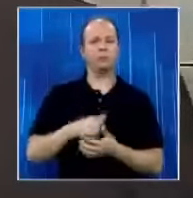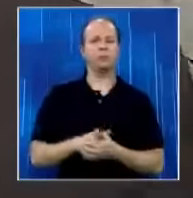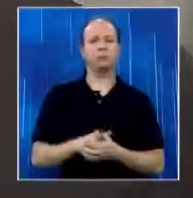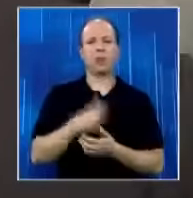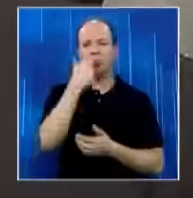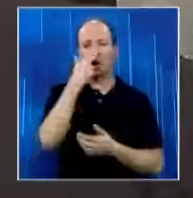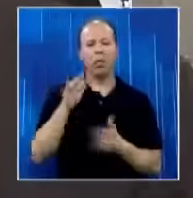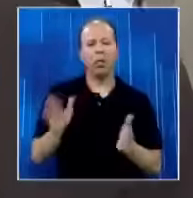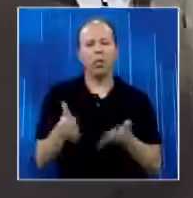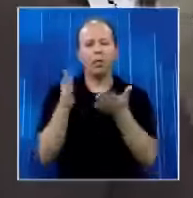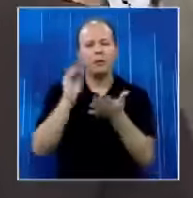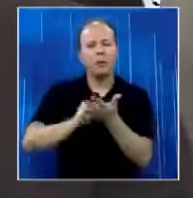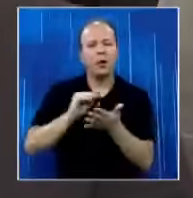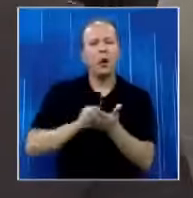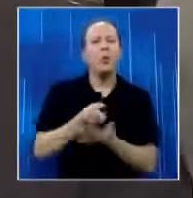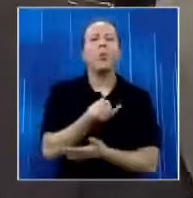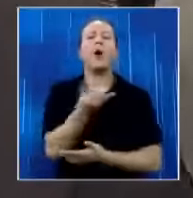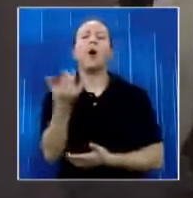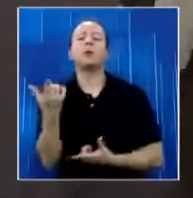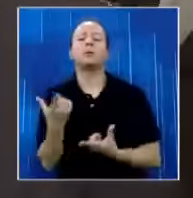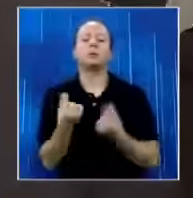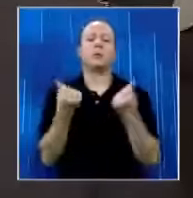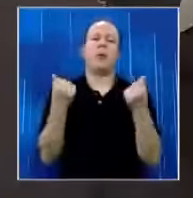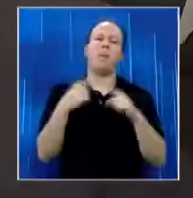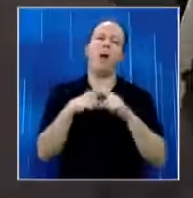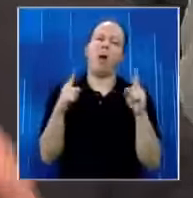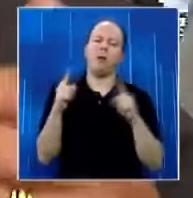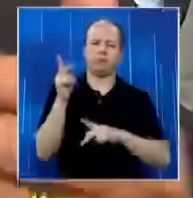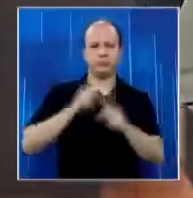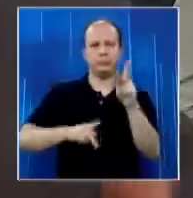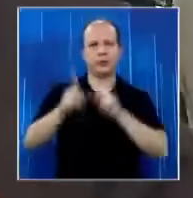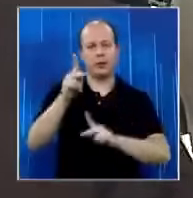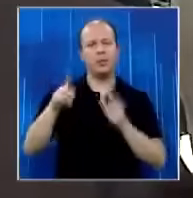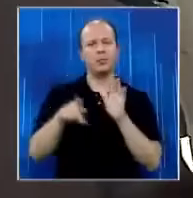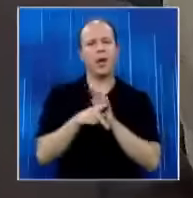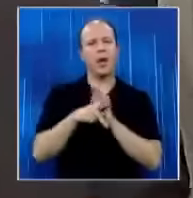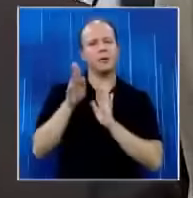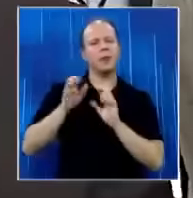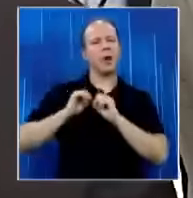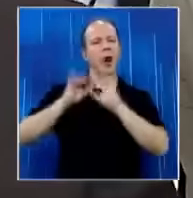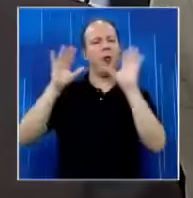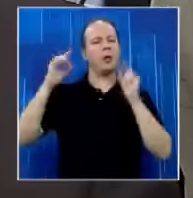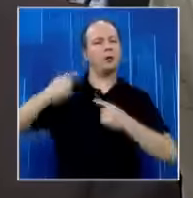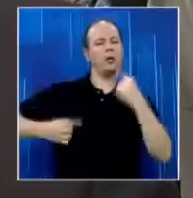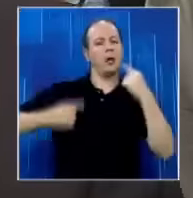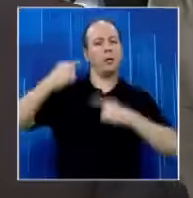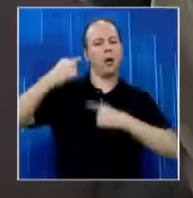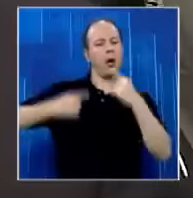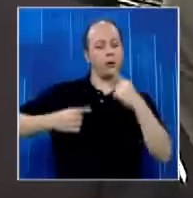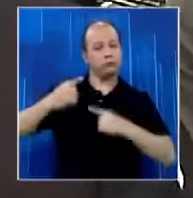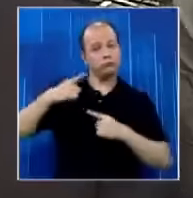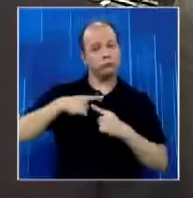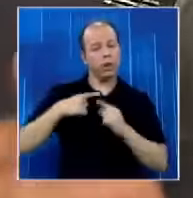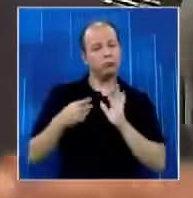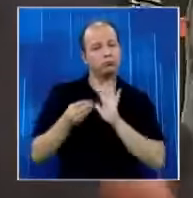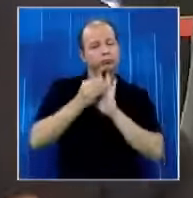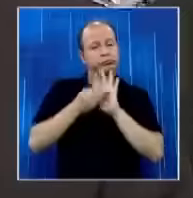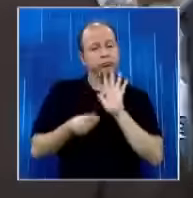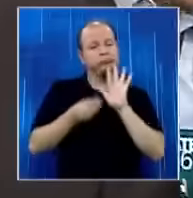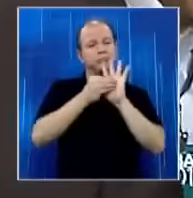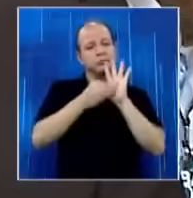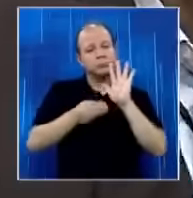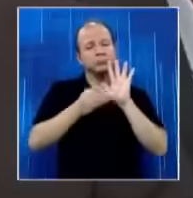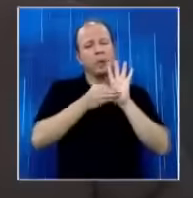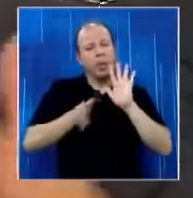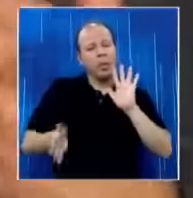uma valoração do quanto custa as coisas. Só que a população está ficando esclarecido e é o debate que vai colocando